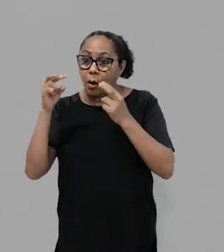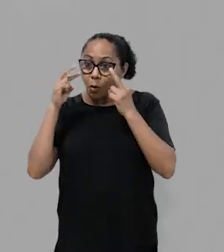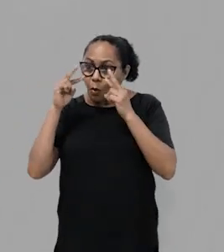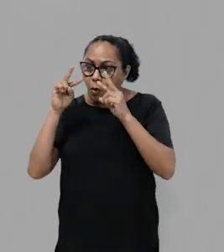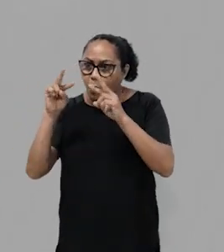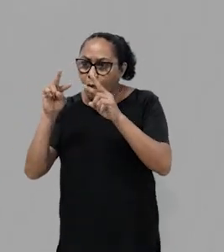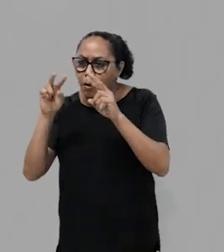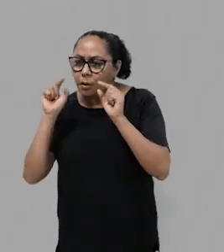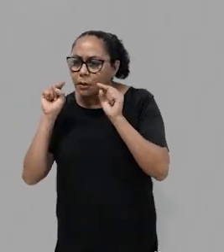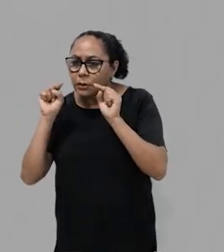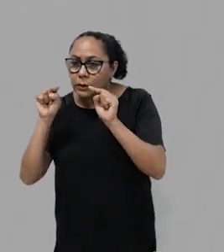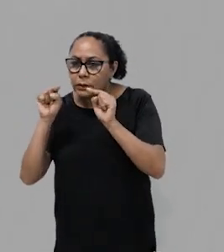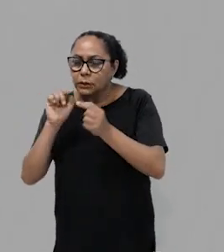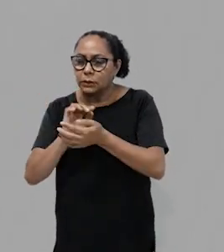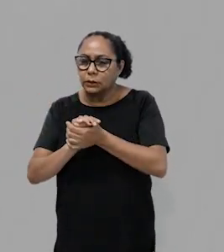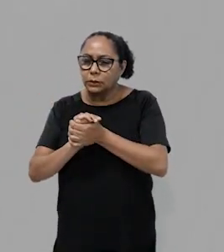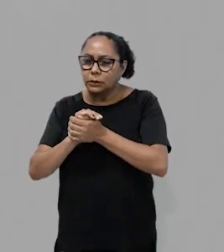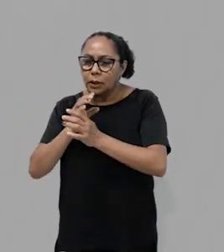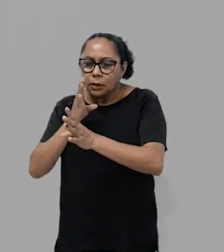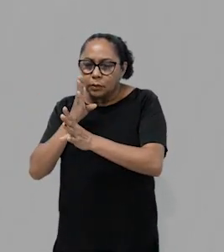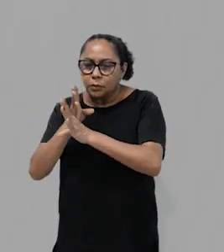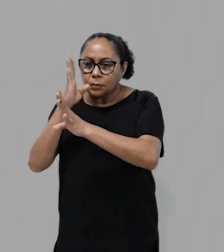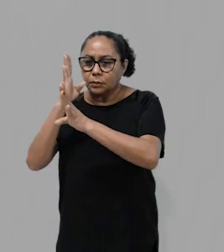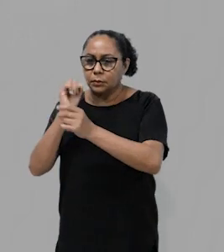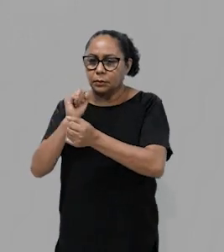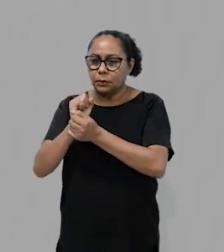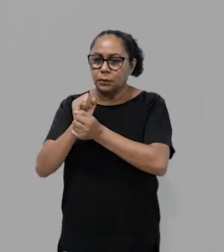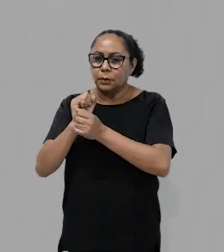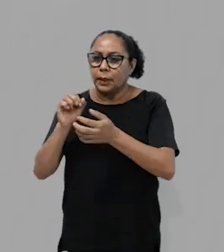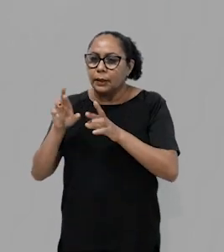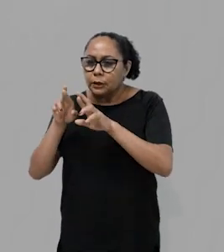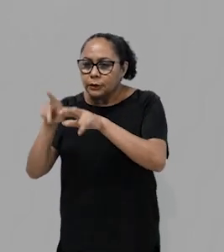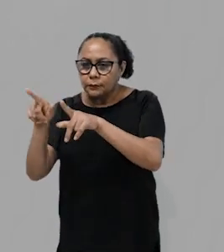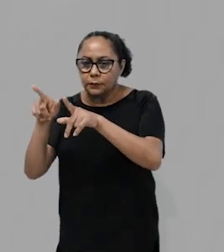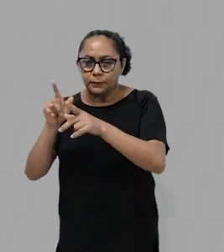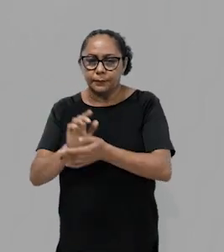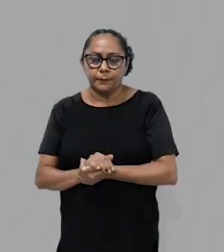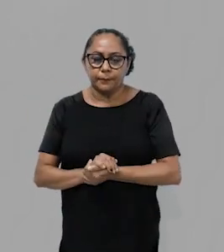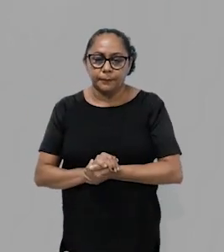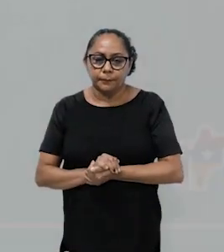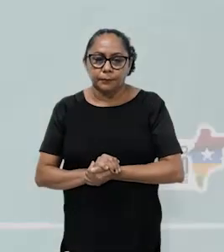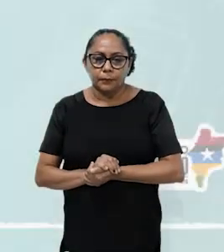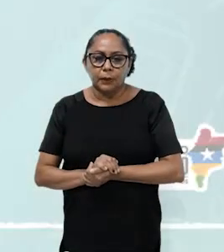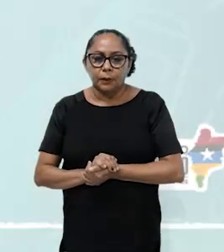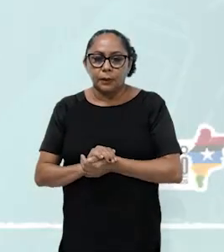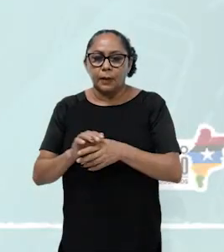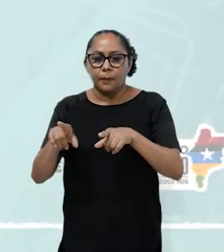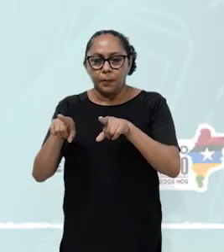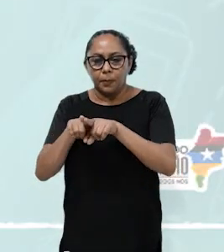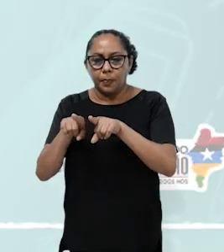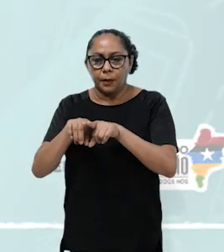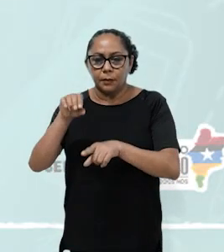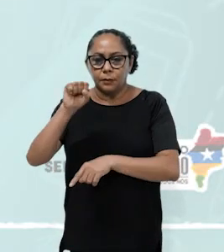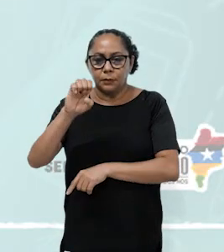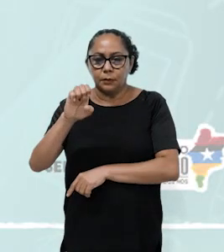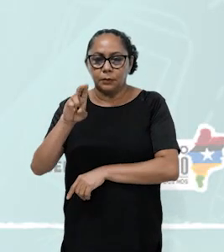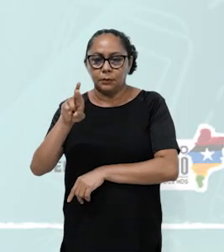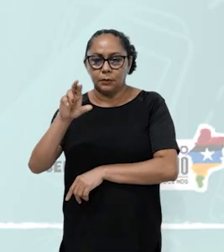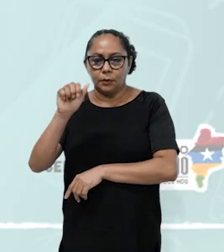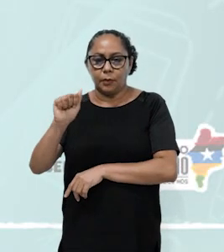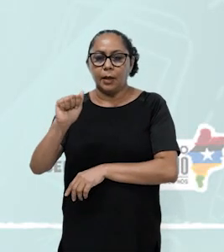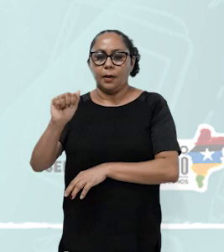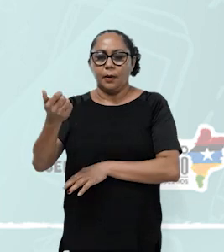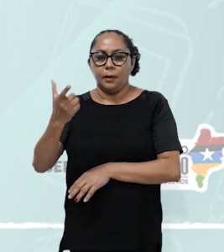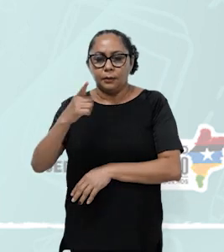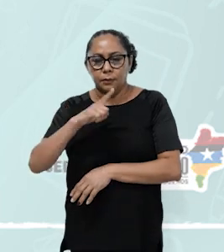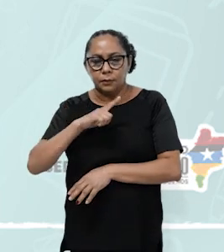faz o resto. Certo? Próximo artista, ainda no Surrar, que tinha como tema mulheres, mas nosso